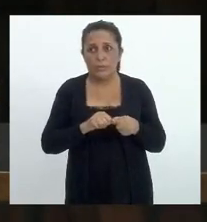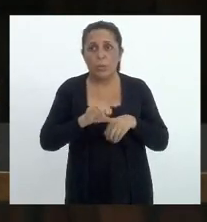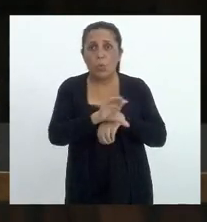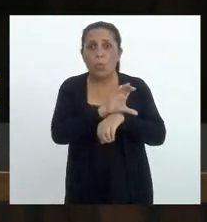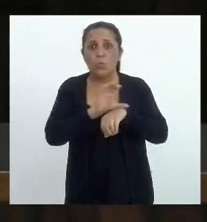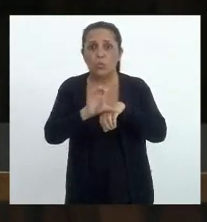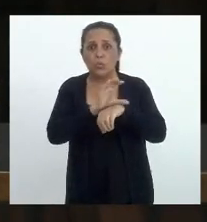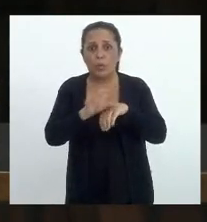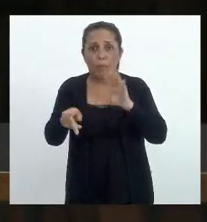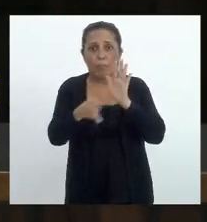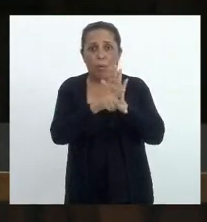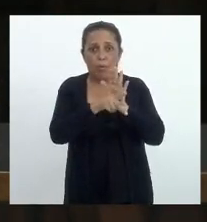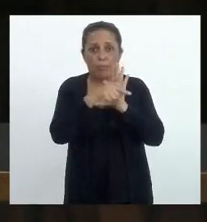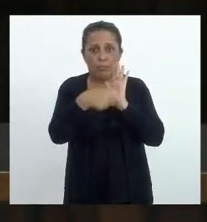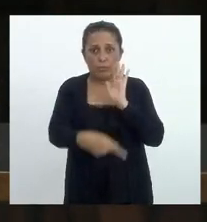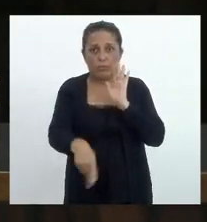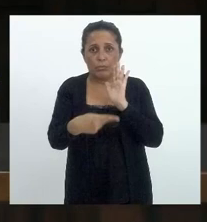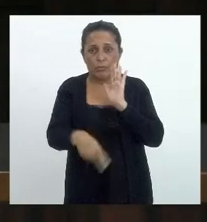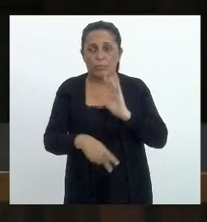constitucional.